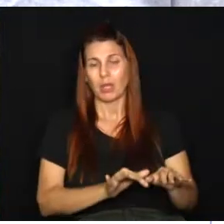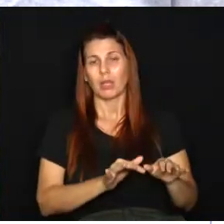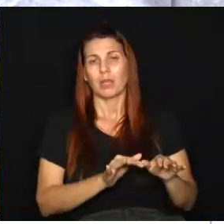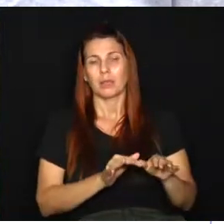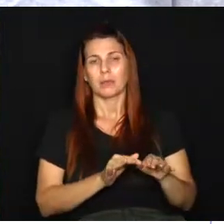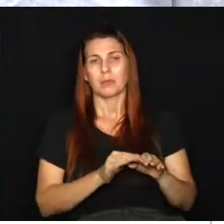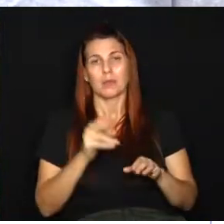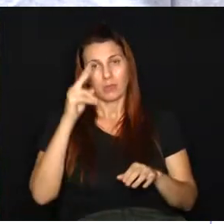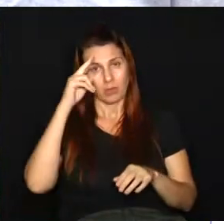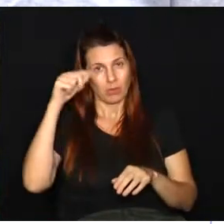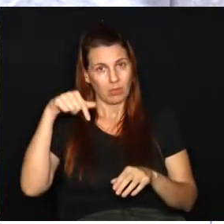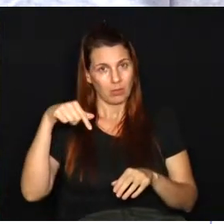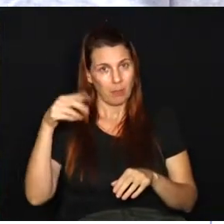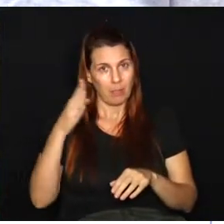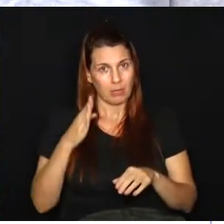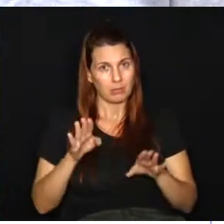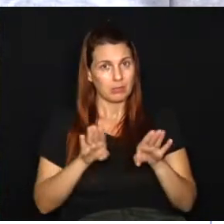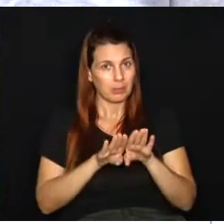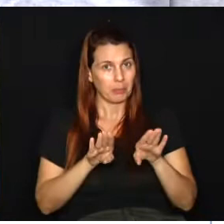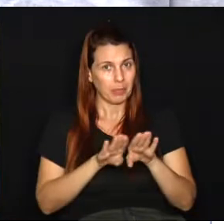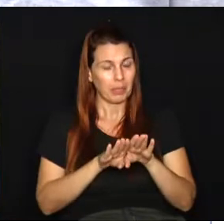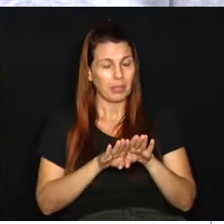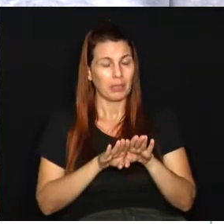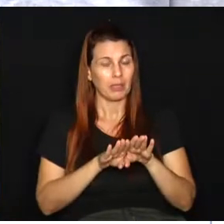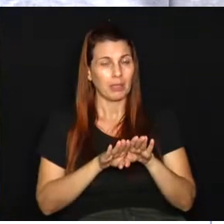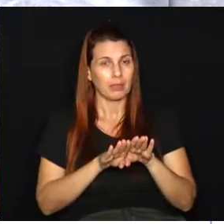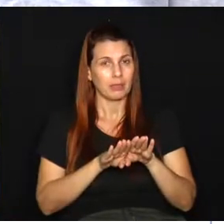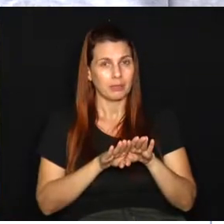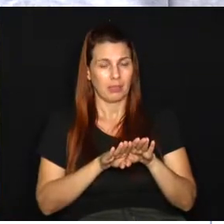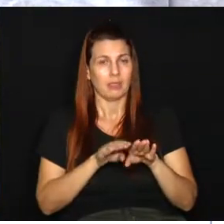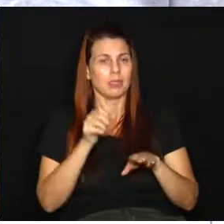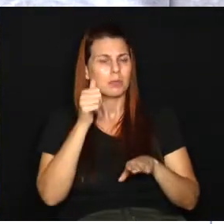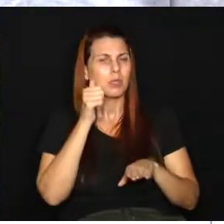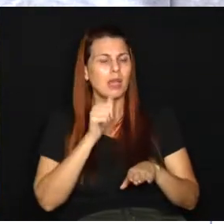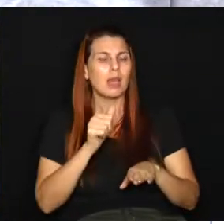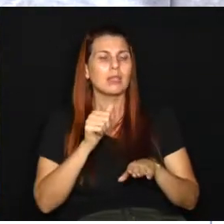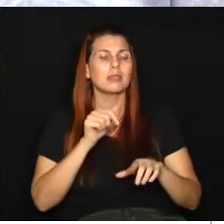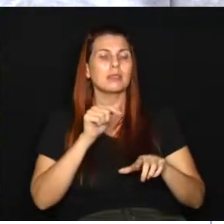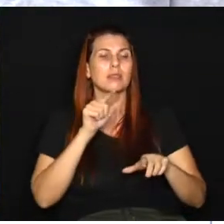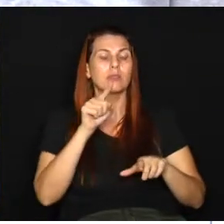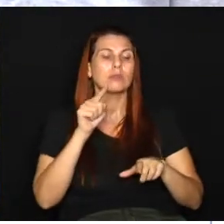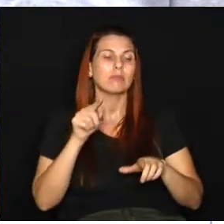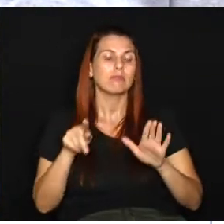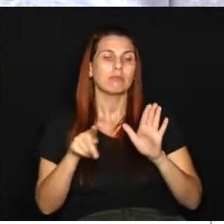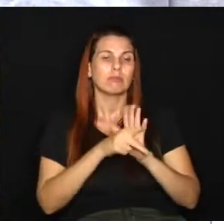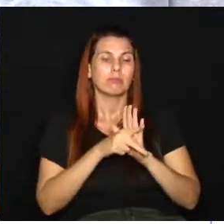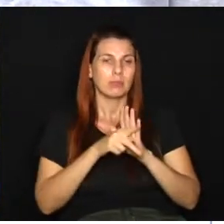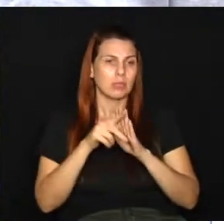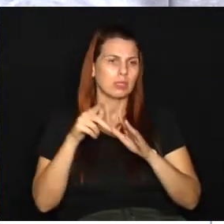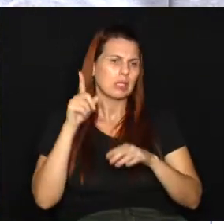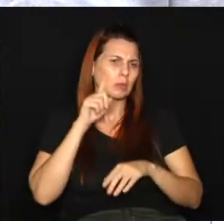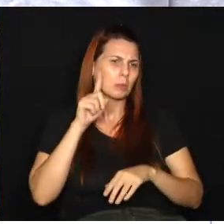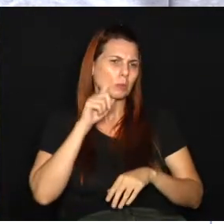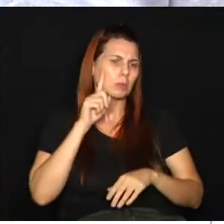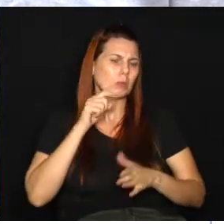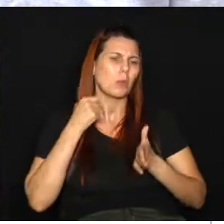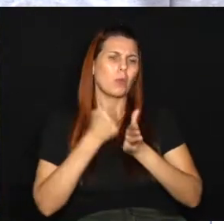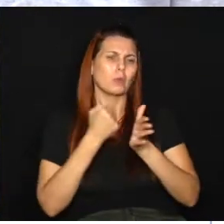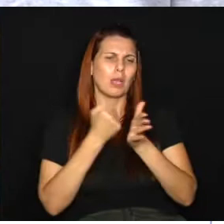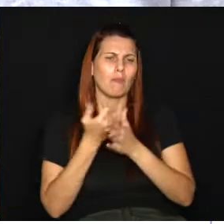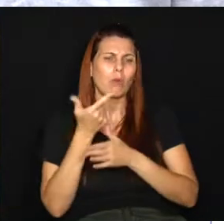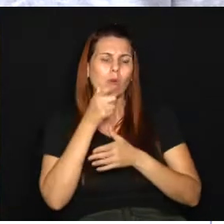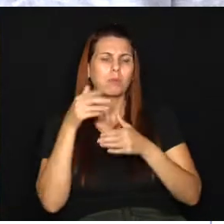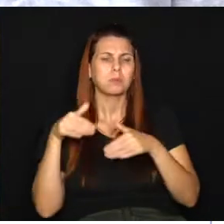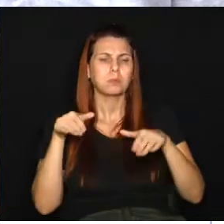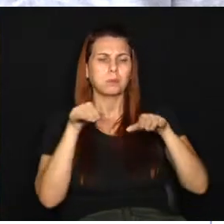mais conhece aqui no Brasil, que é a das sindicalistas lá de Nova York, que estavam lutando por condições de trabalho igualitárias para